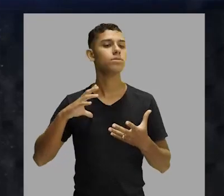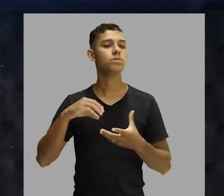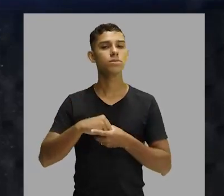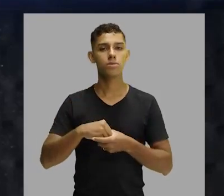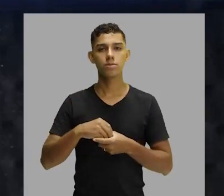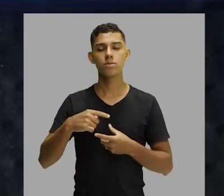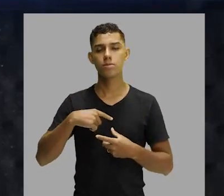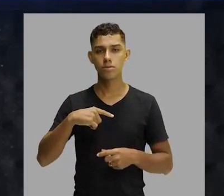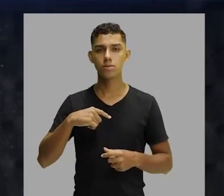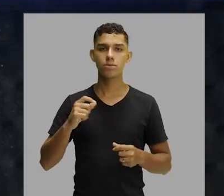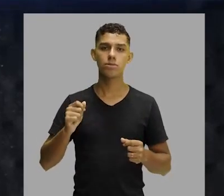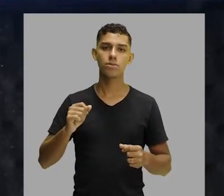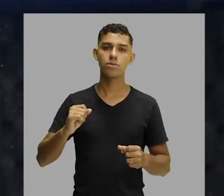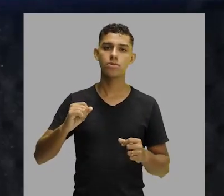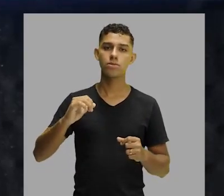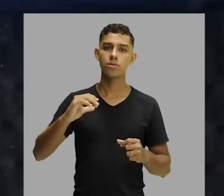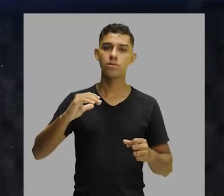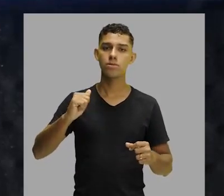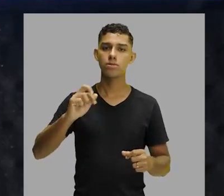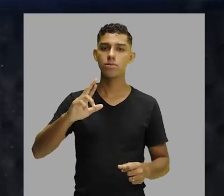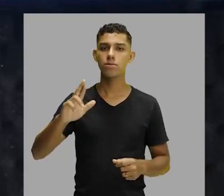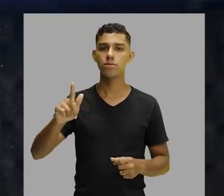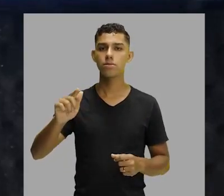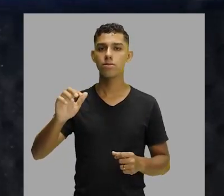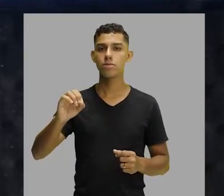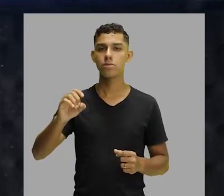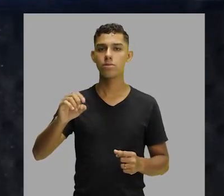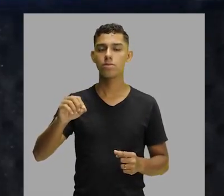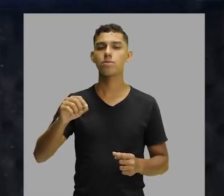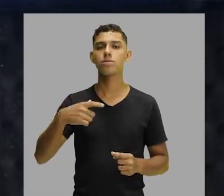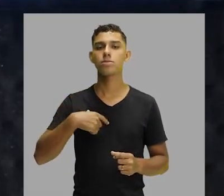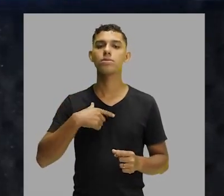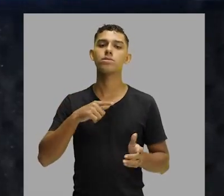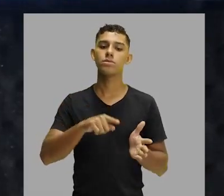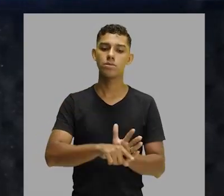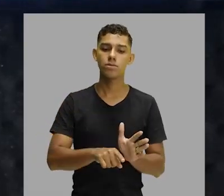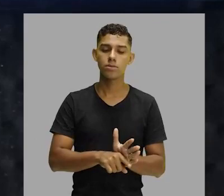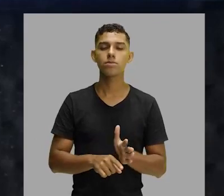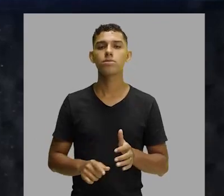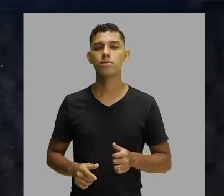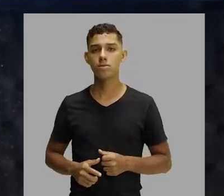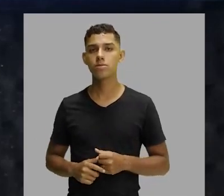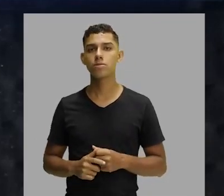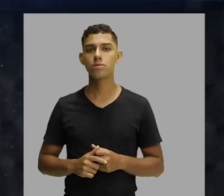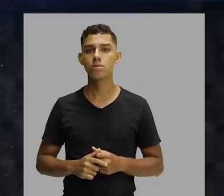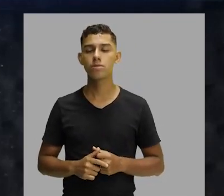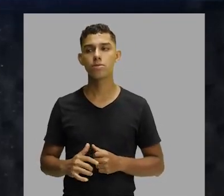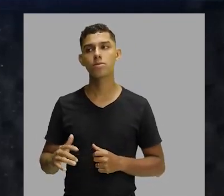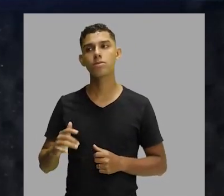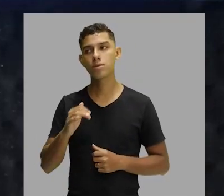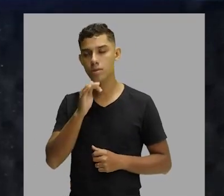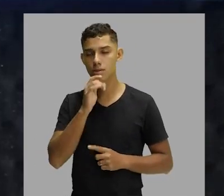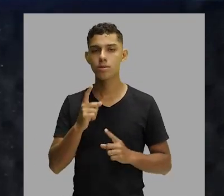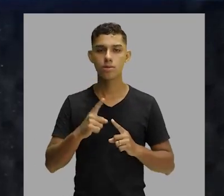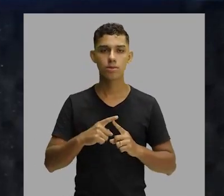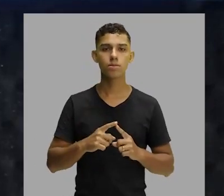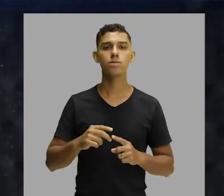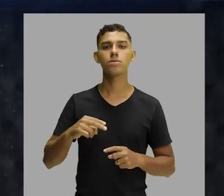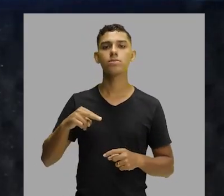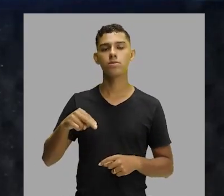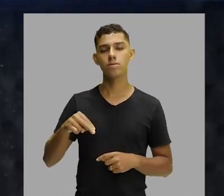aquele sólido, ele seja carregado com aquela carga, que no caso é a carga negativa. Então, o semicondutor do tipo N, ele é